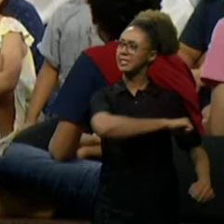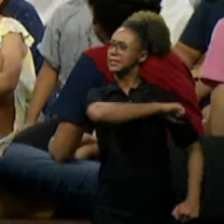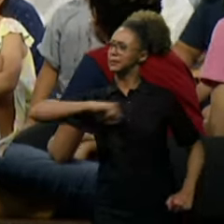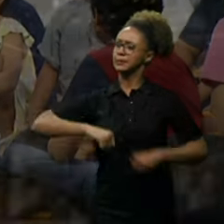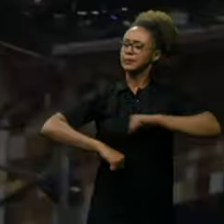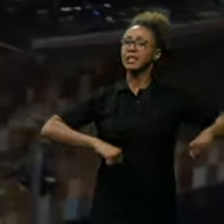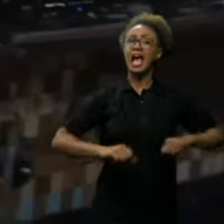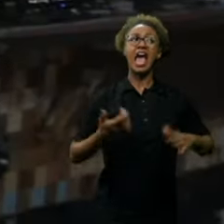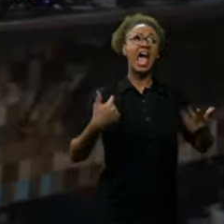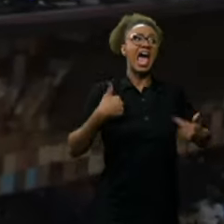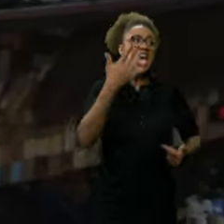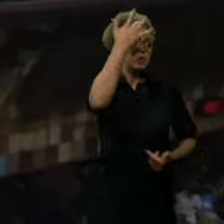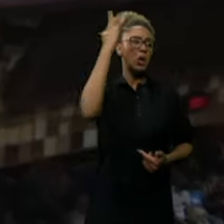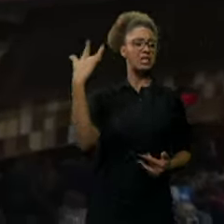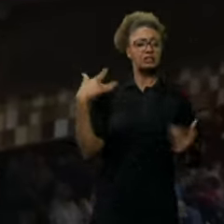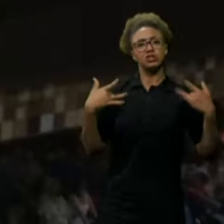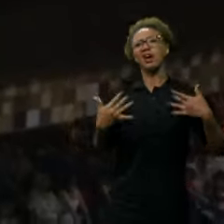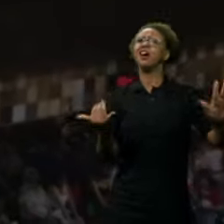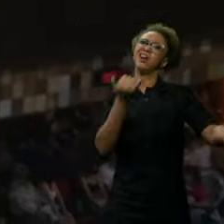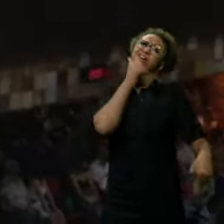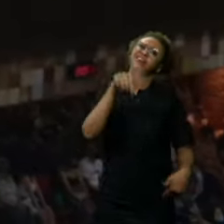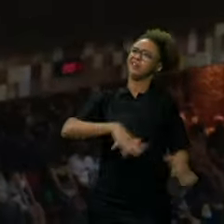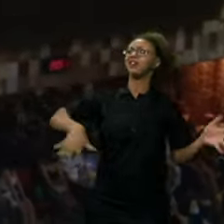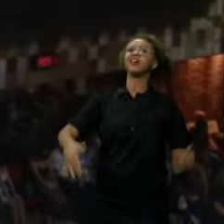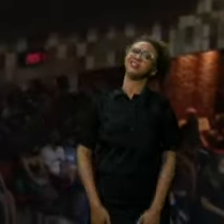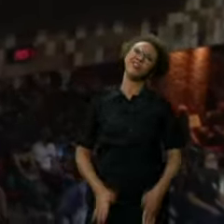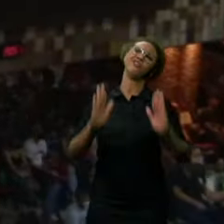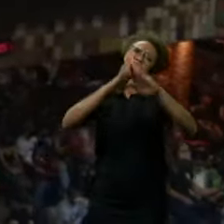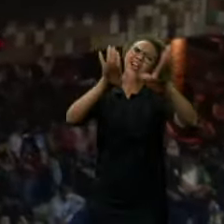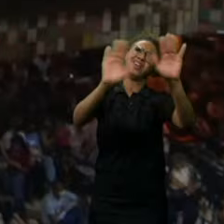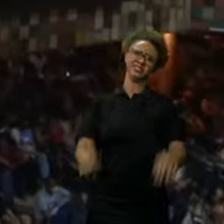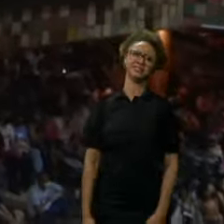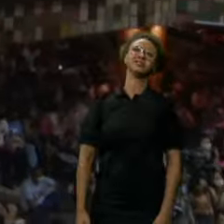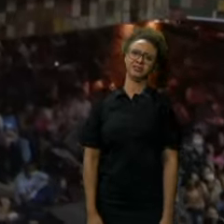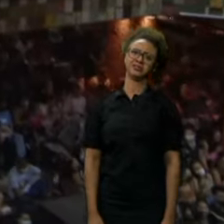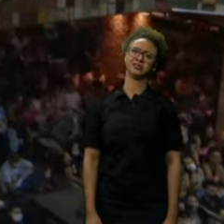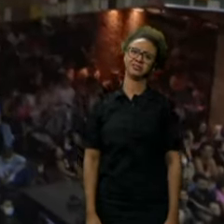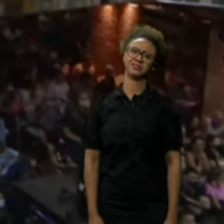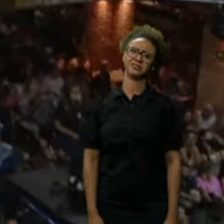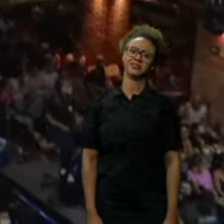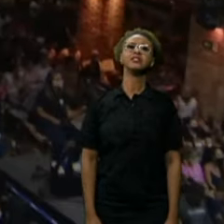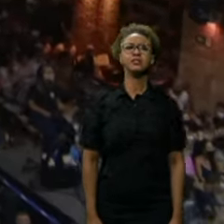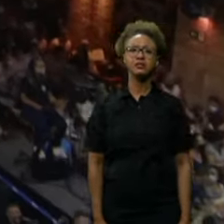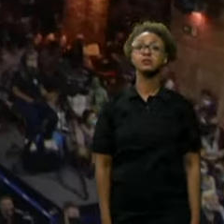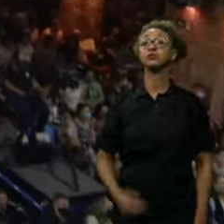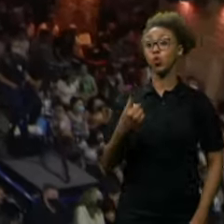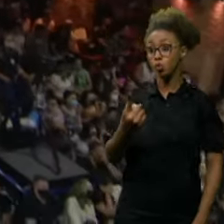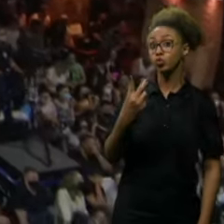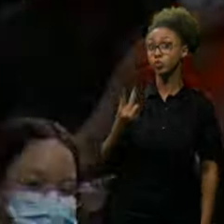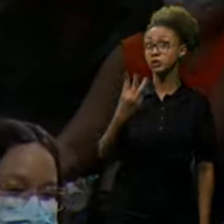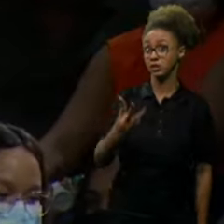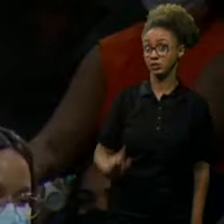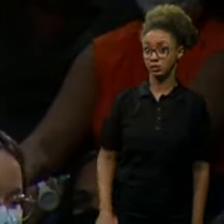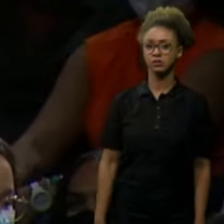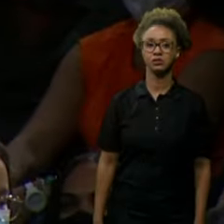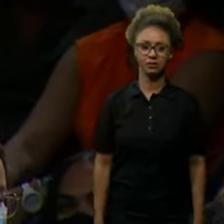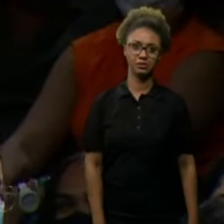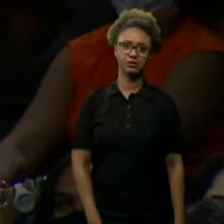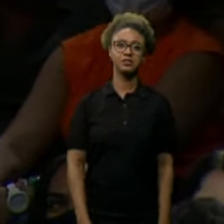aí mas eu não gosto que me Toque a irmão no ambiente deste então ficava em casa no 31